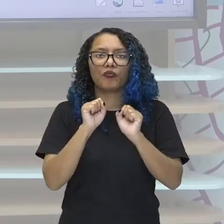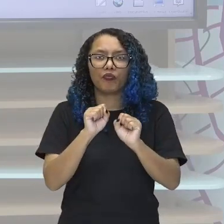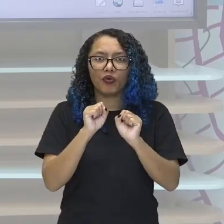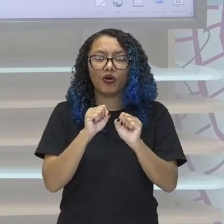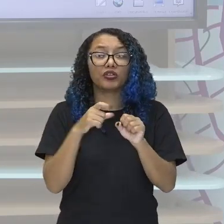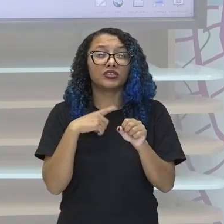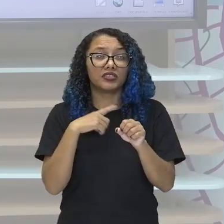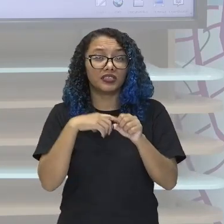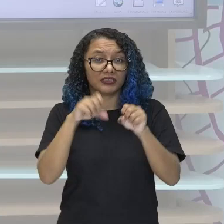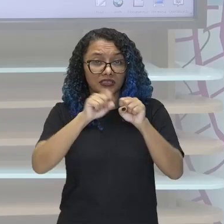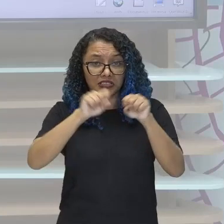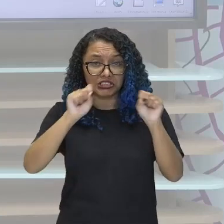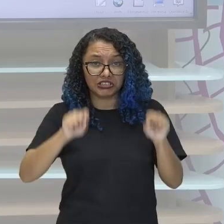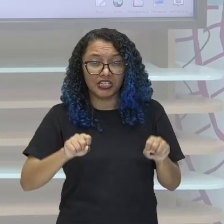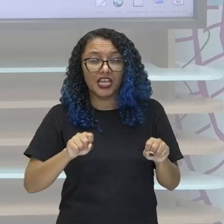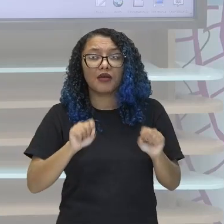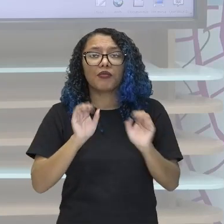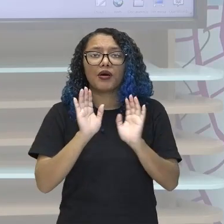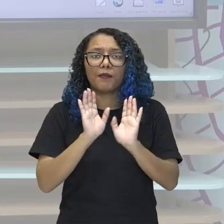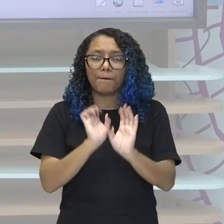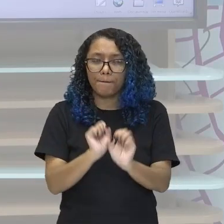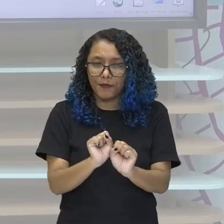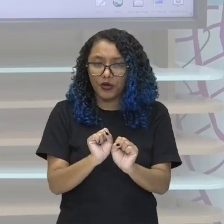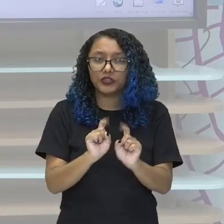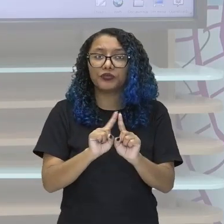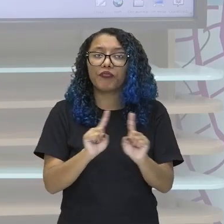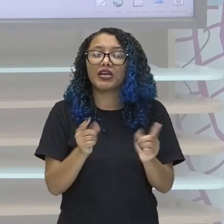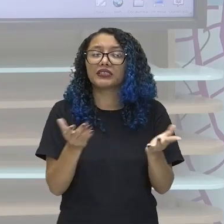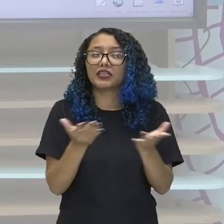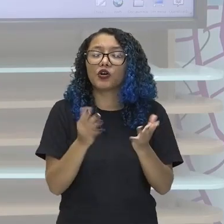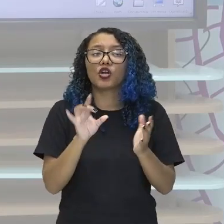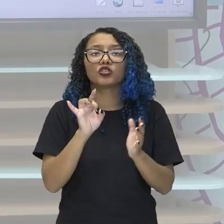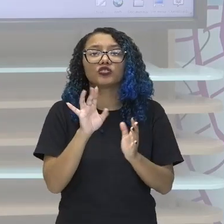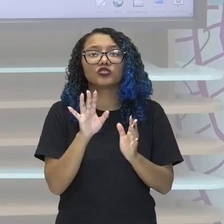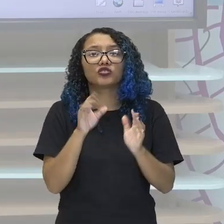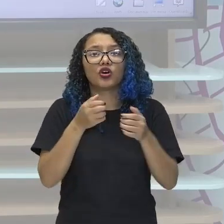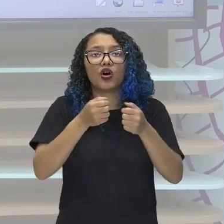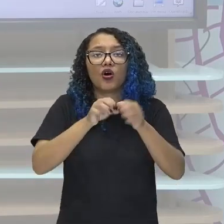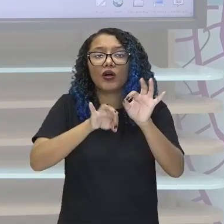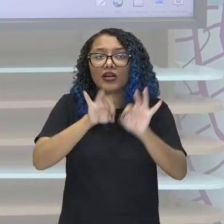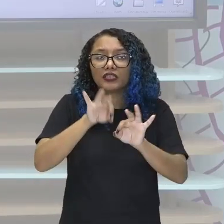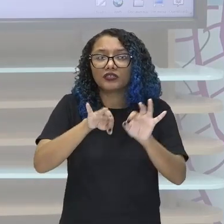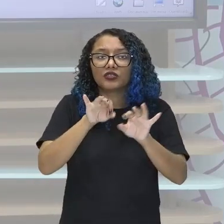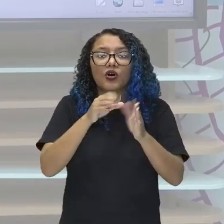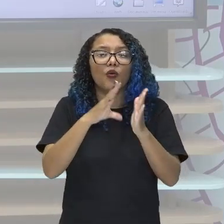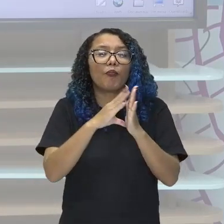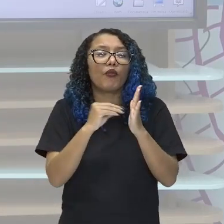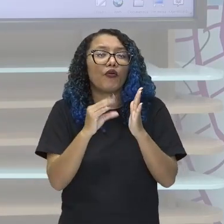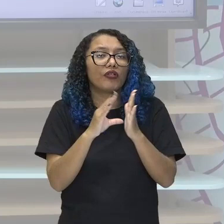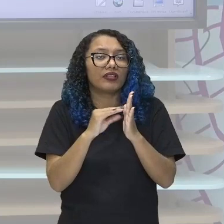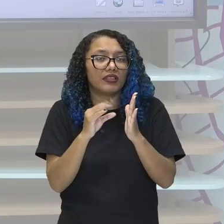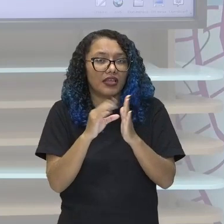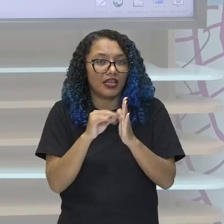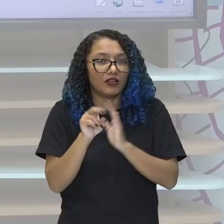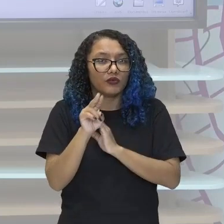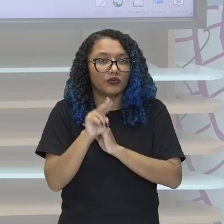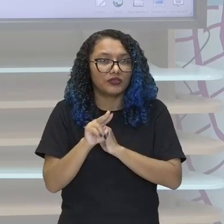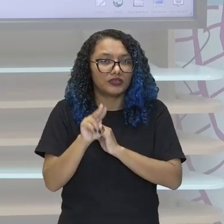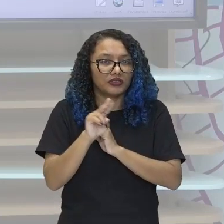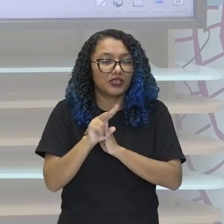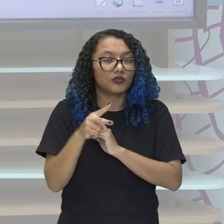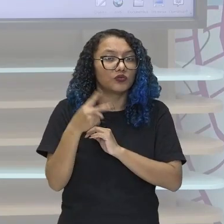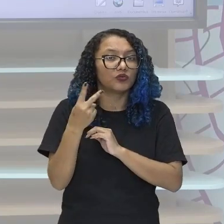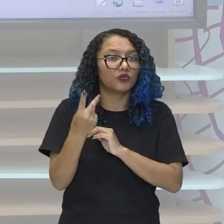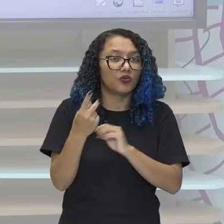No entanto, agora nós só modelamos a situação-problema utilizando duas variáveis. Por